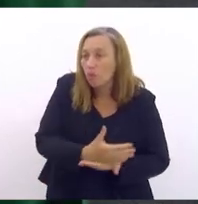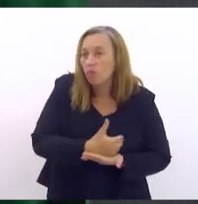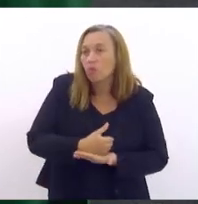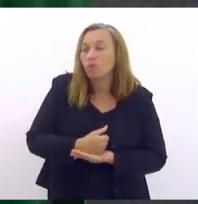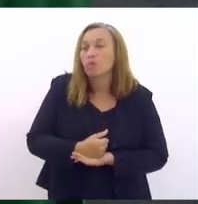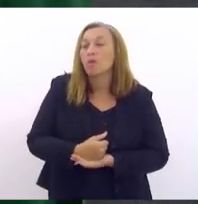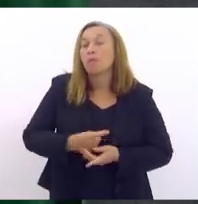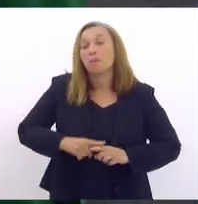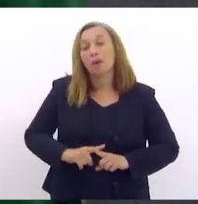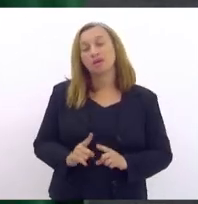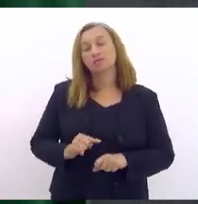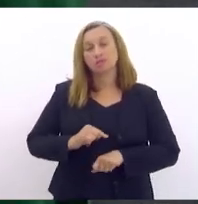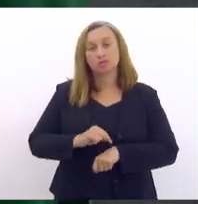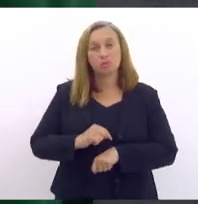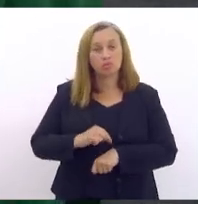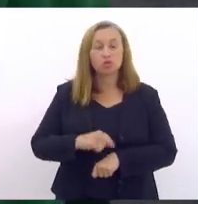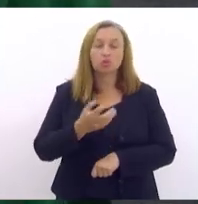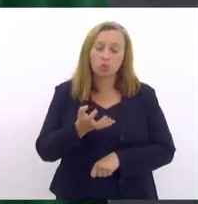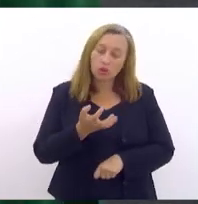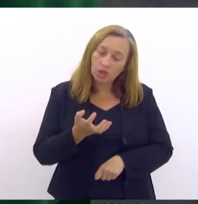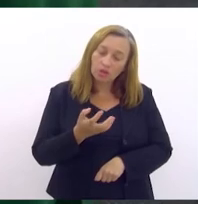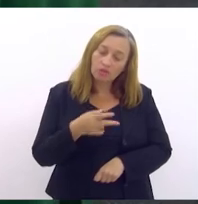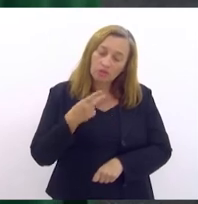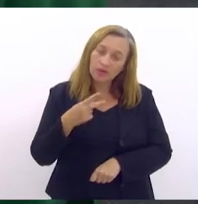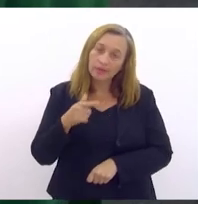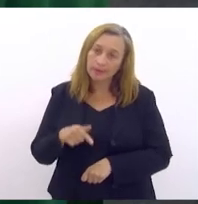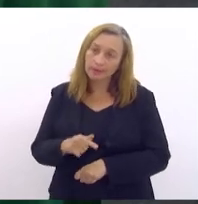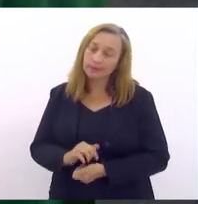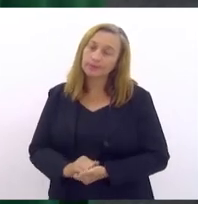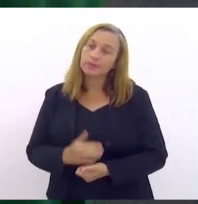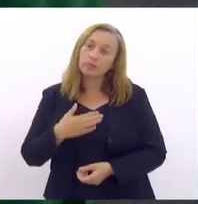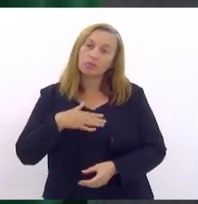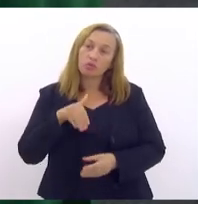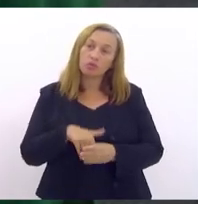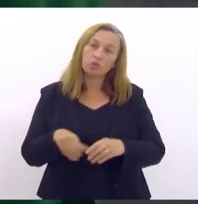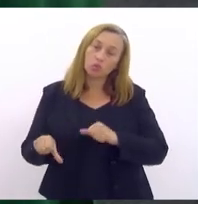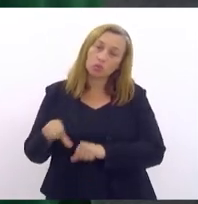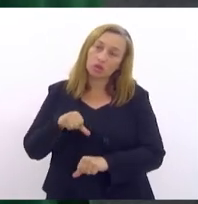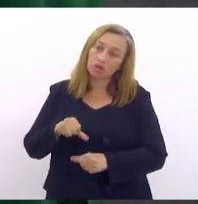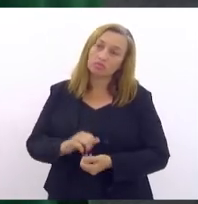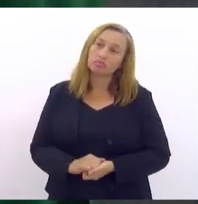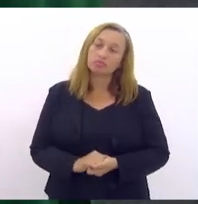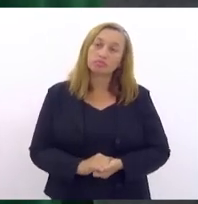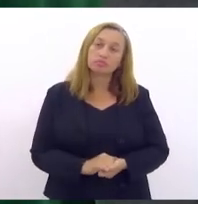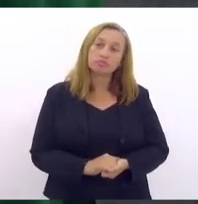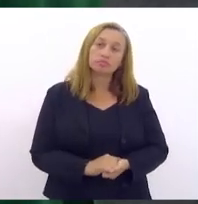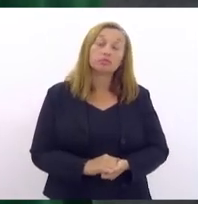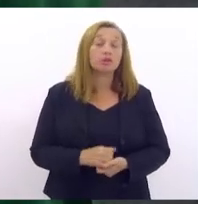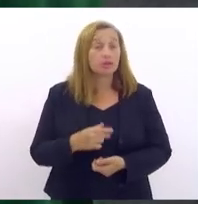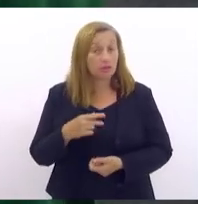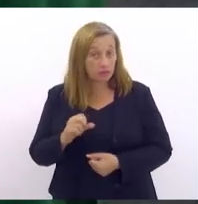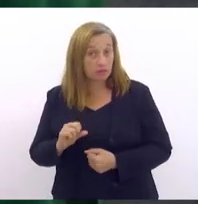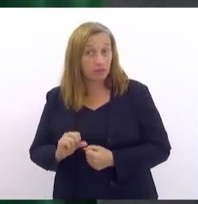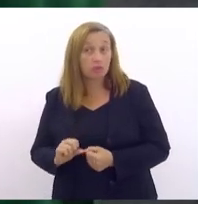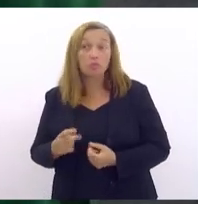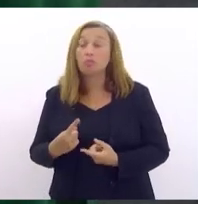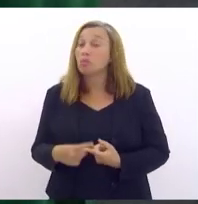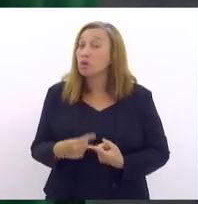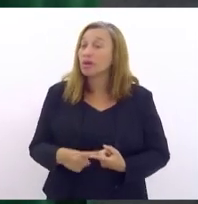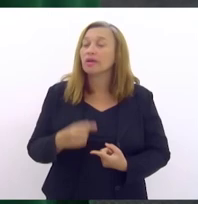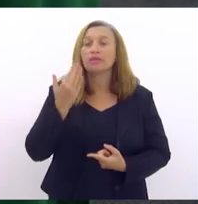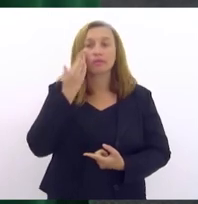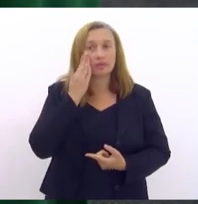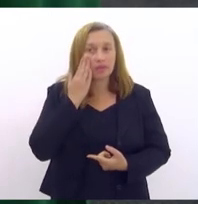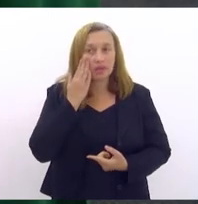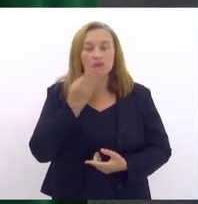mas, nesse momento, eu quero dizer aqui do meu voto contrário. E o faço porque entendo